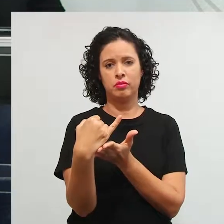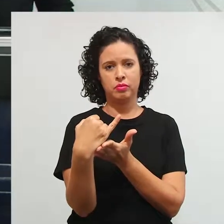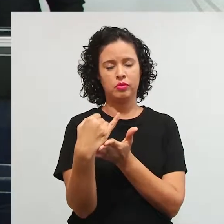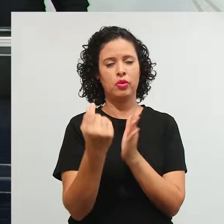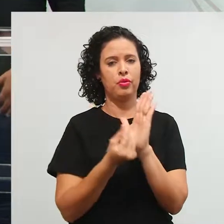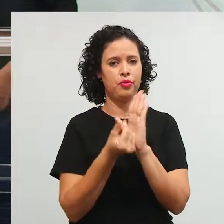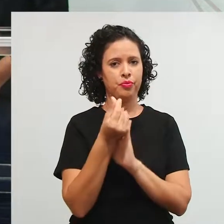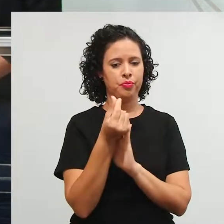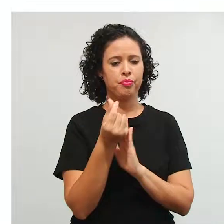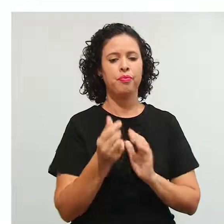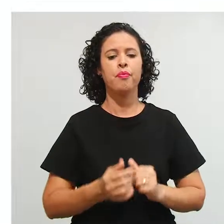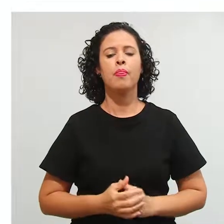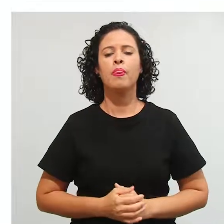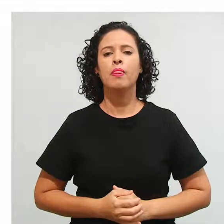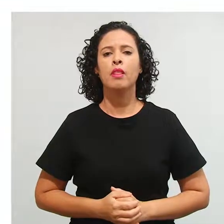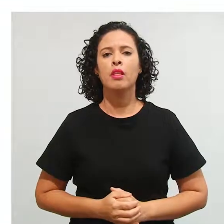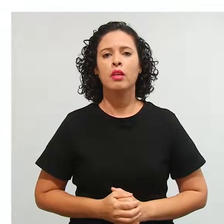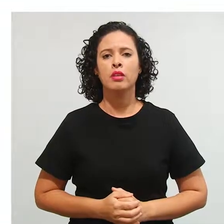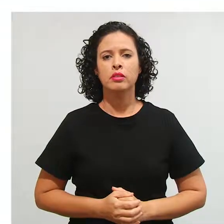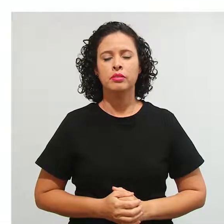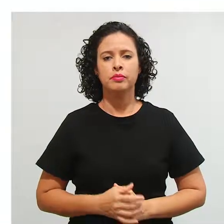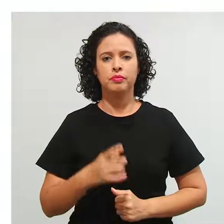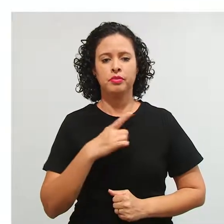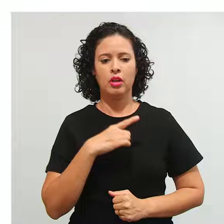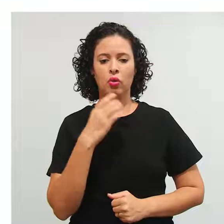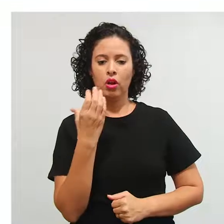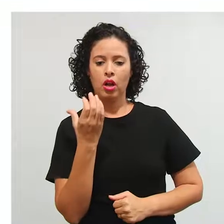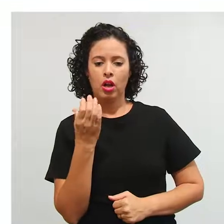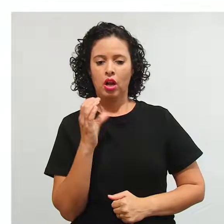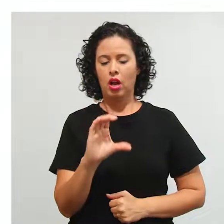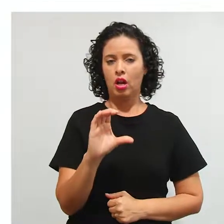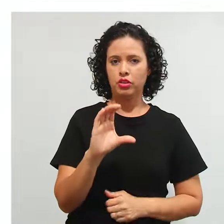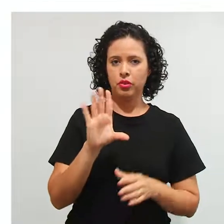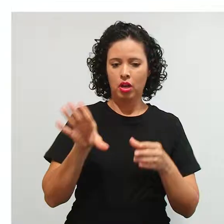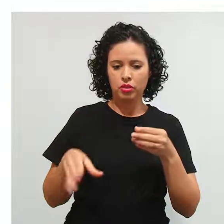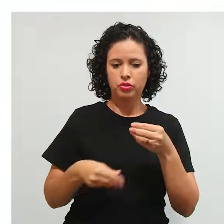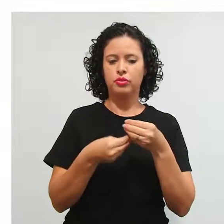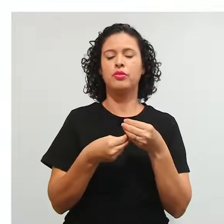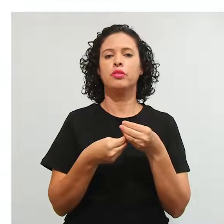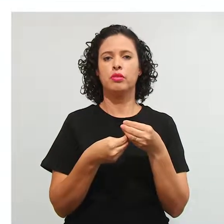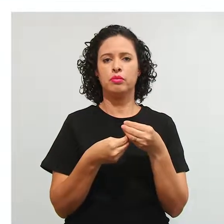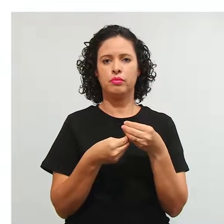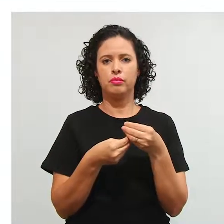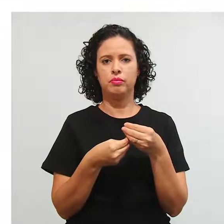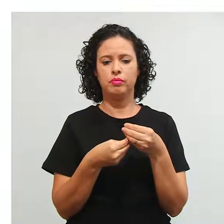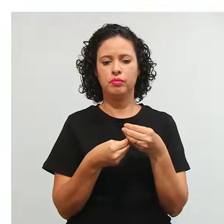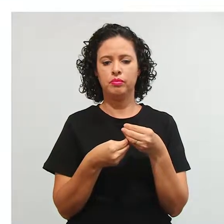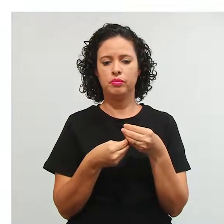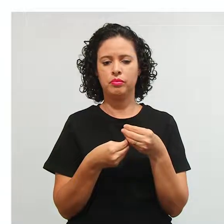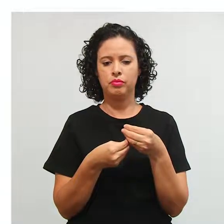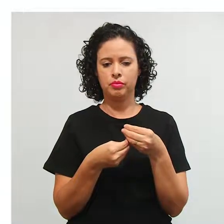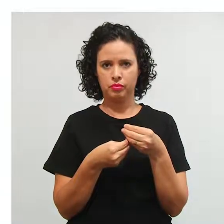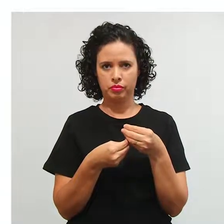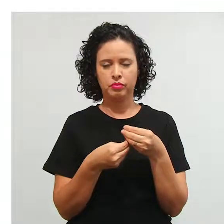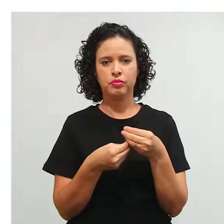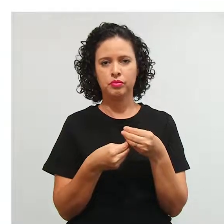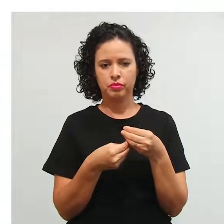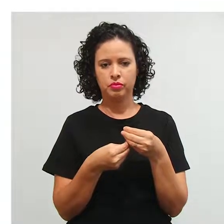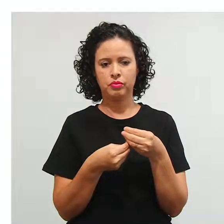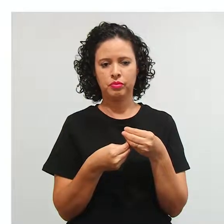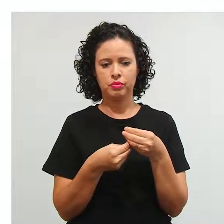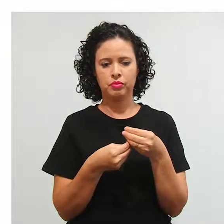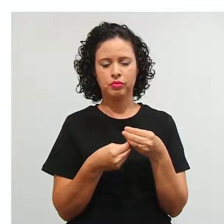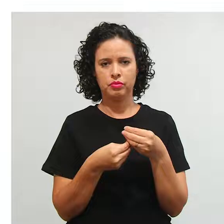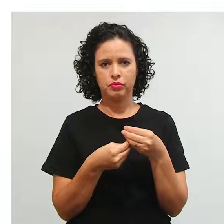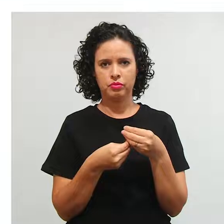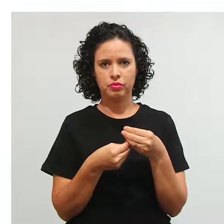orçamento. Aí nós temos o crédito adicional, ou seja,